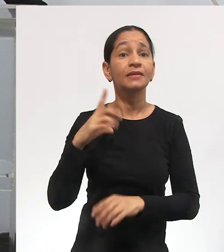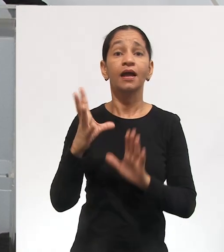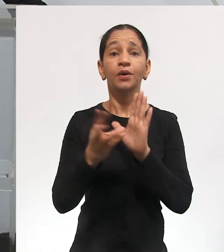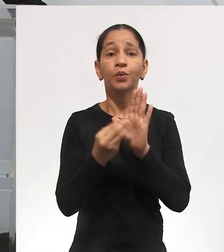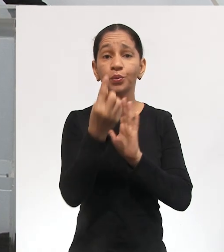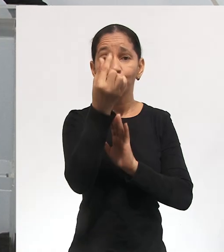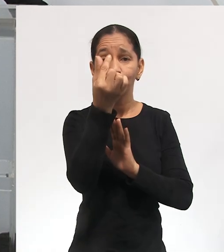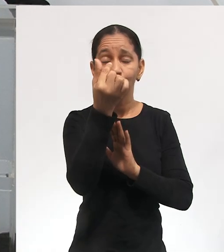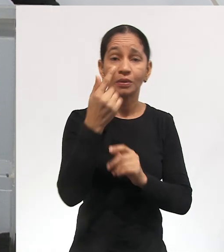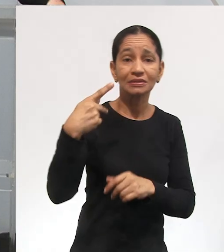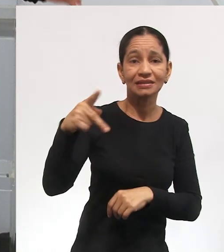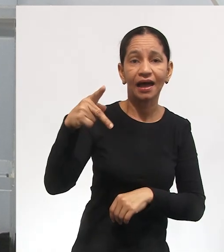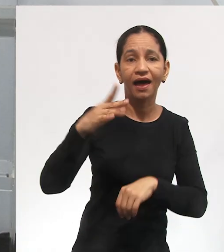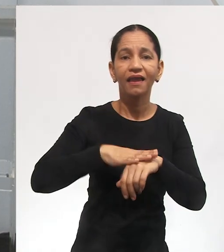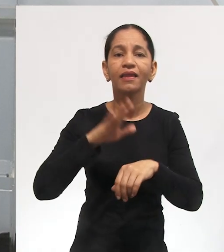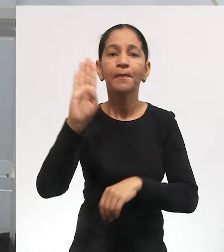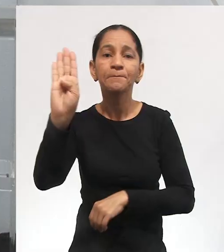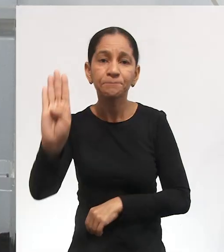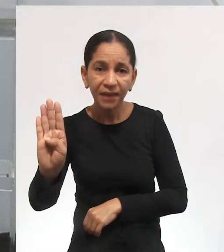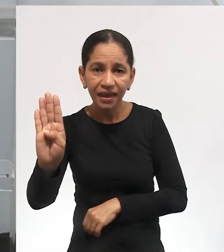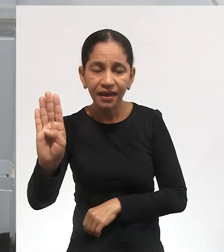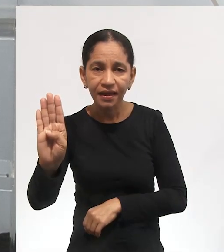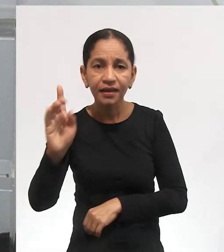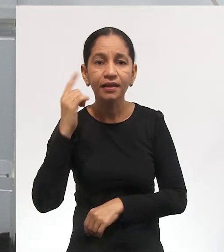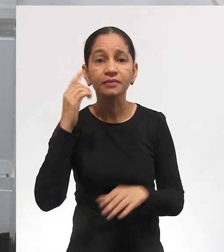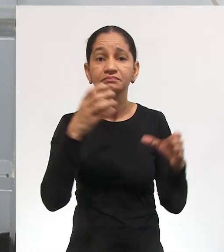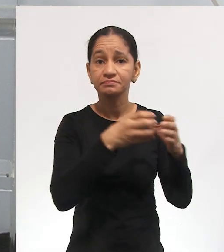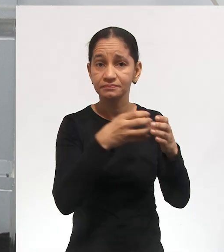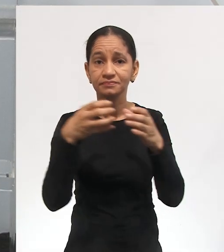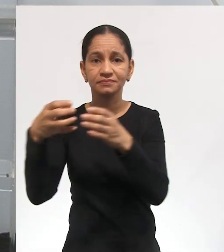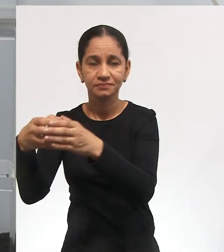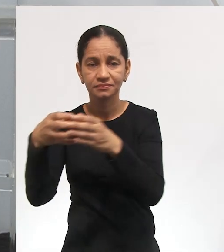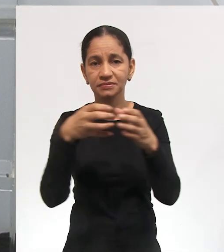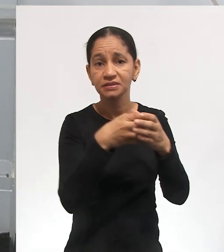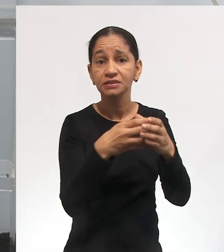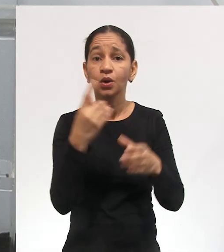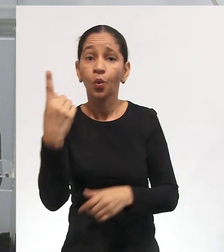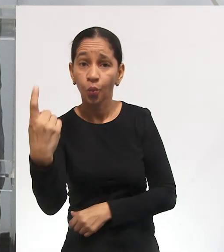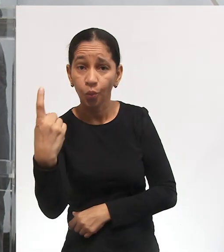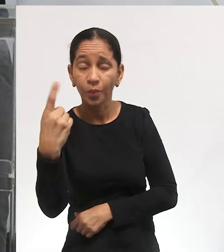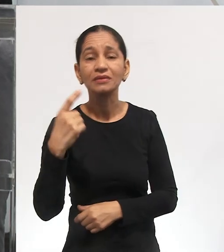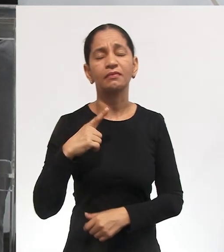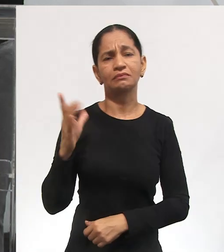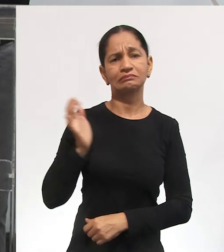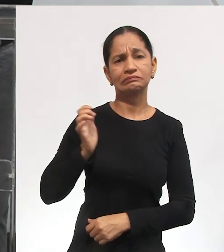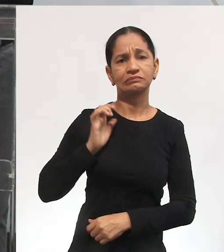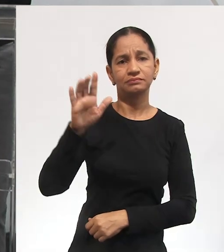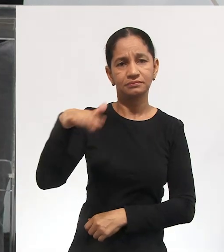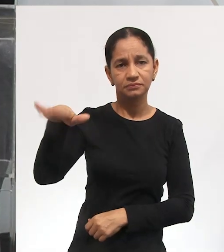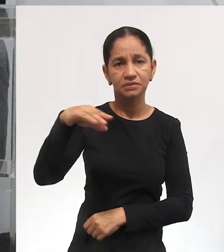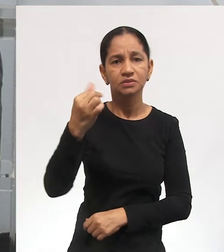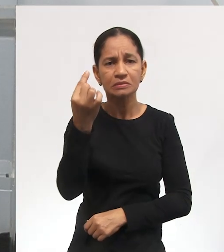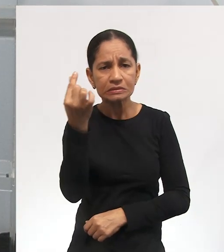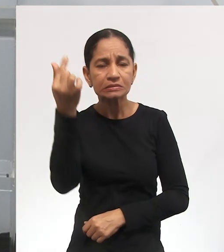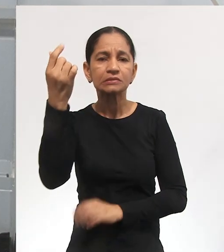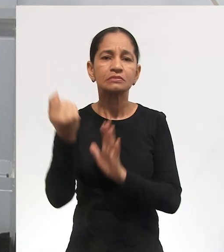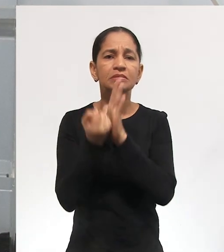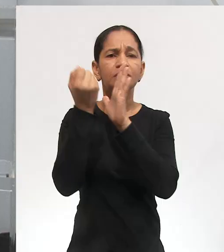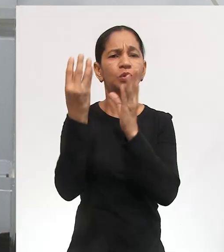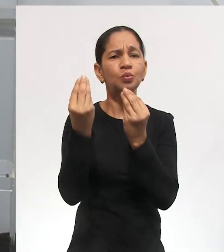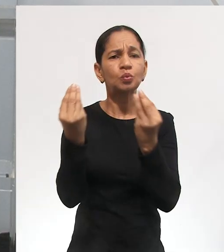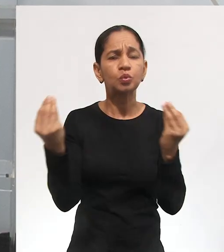patrimônio, que ficam com o ativo. Então, a gente vai ter os débitos concentrados em uma empresa e os